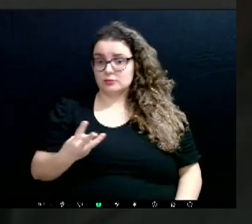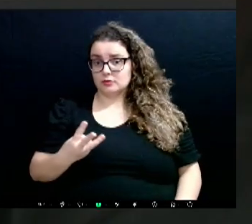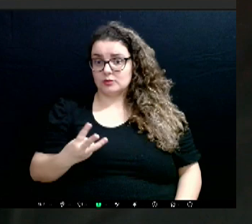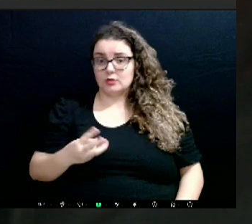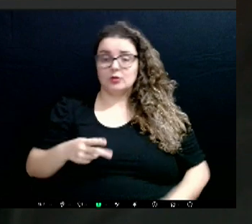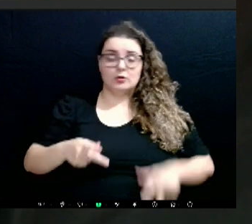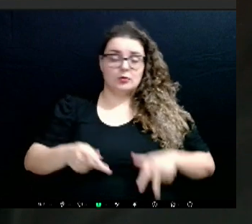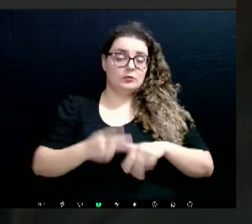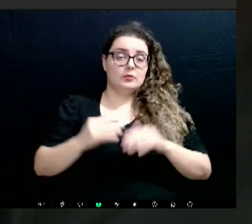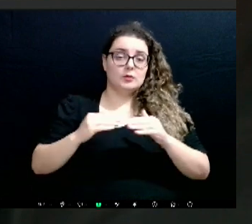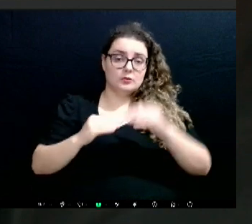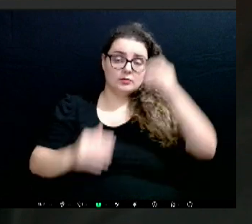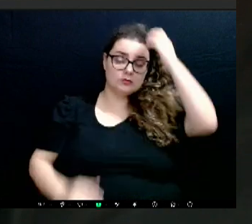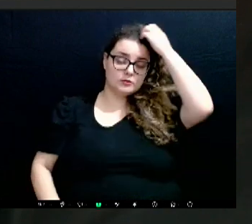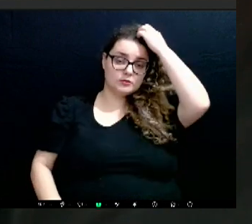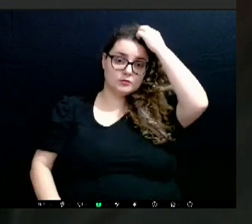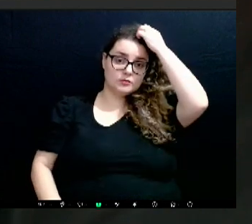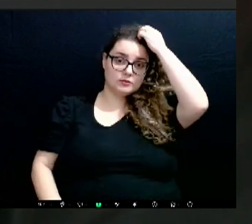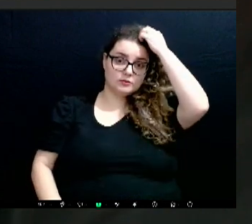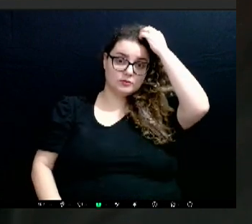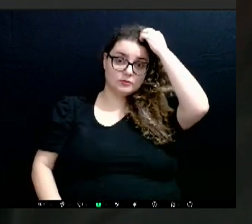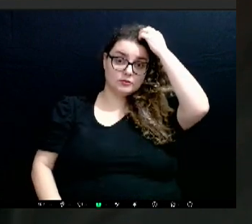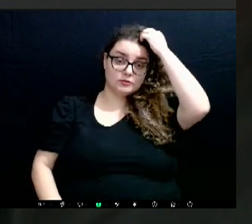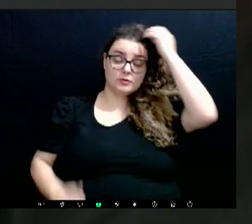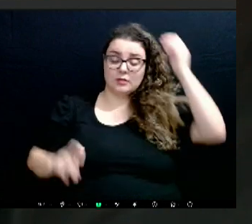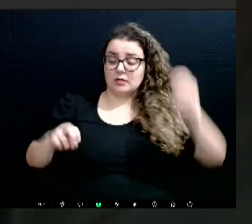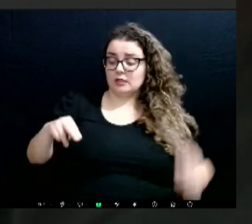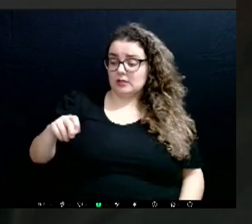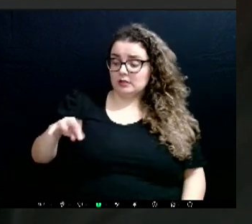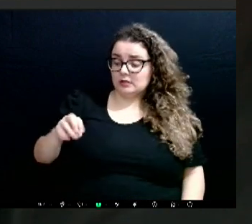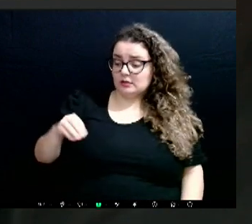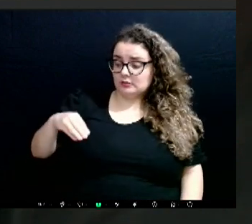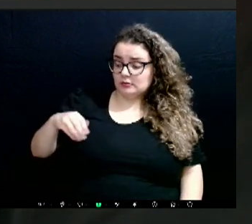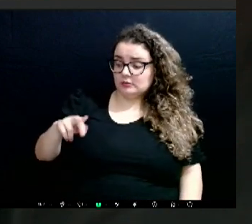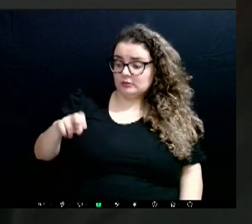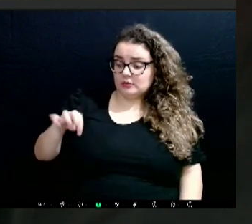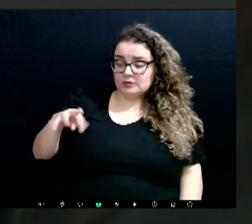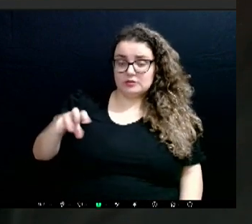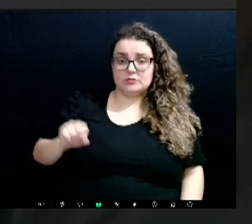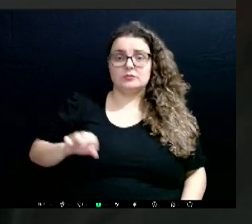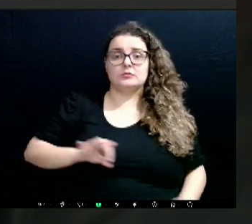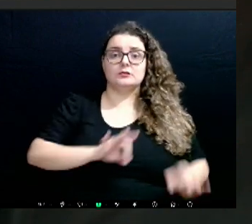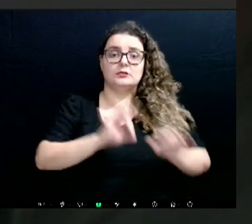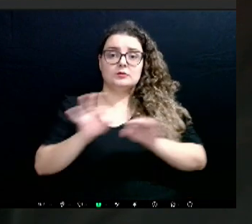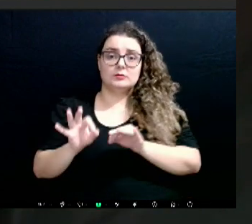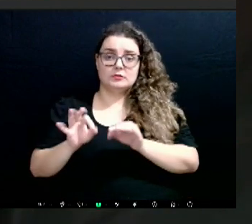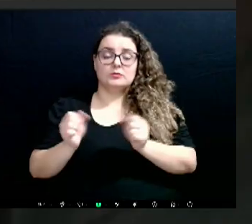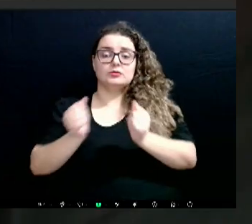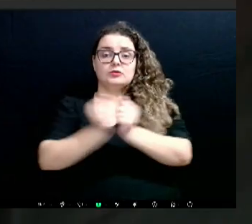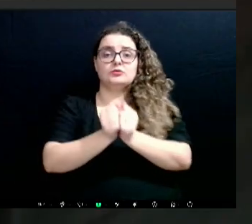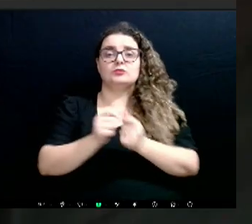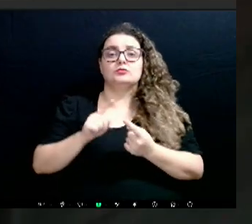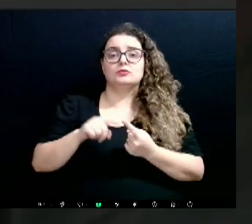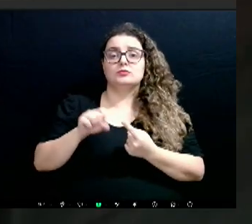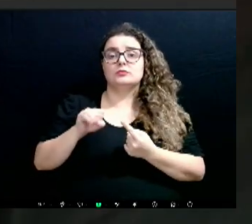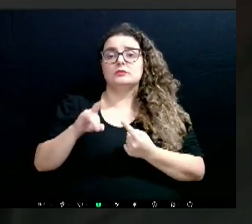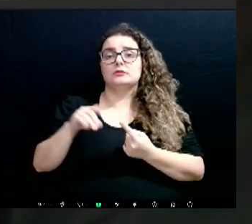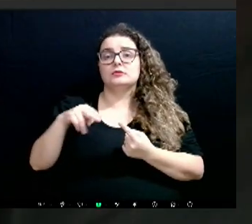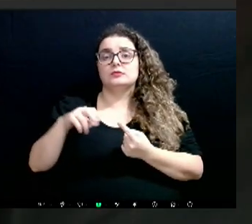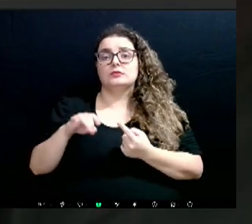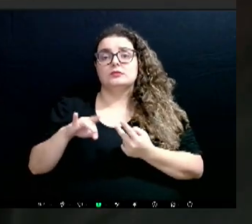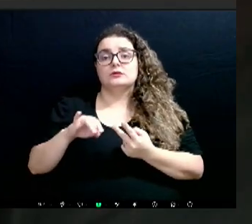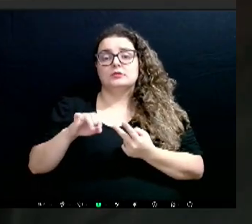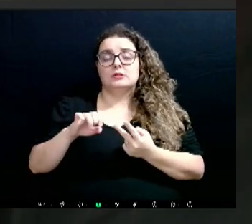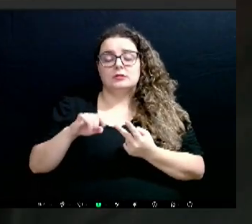do relator Renato Martins Costa foi acompanhado pelos conselheiros Sidney Beraldo e Maxwell Vieira.